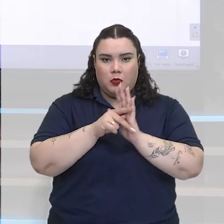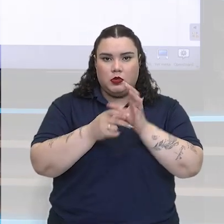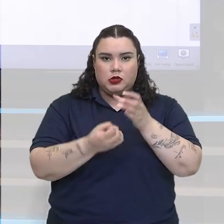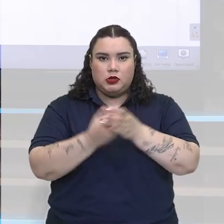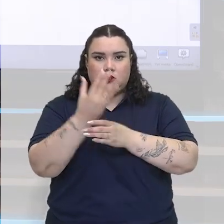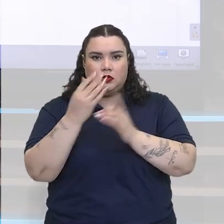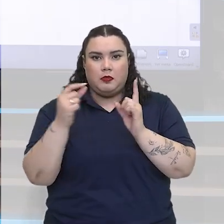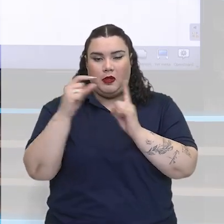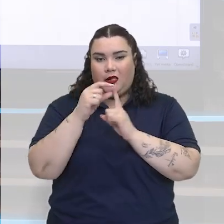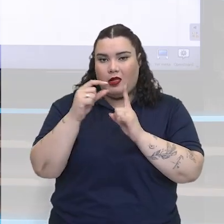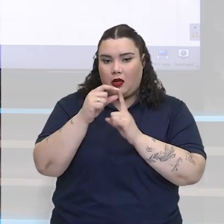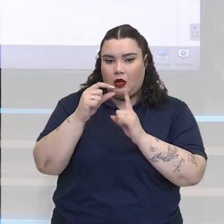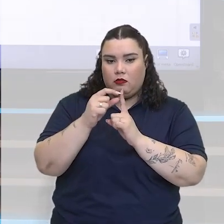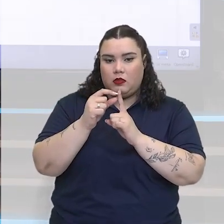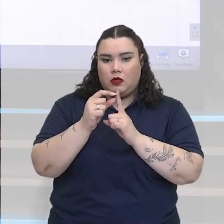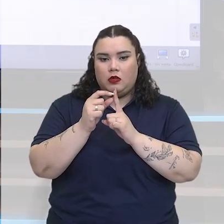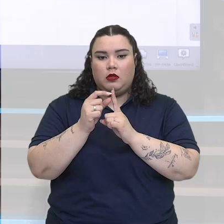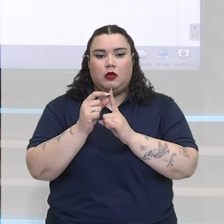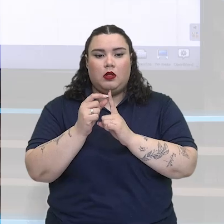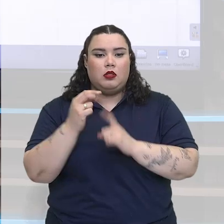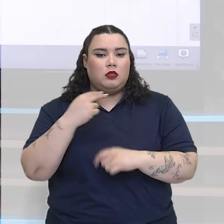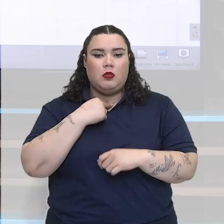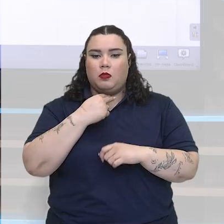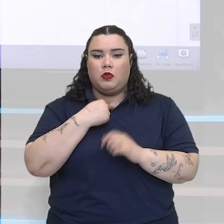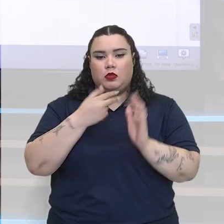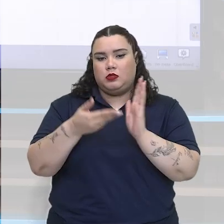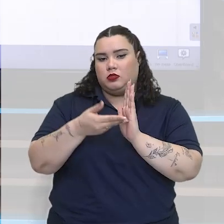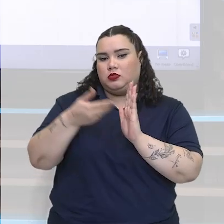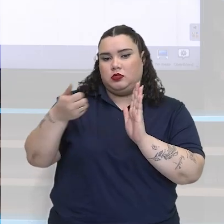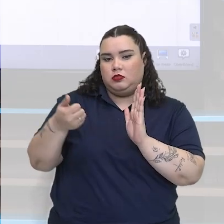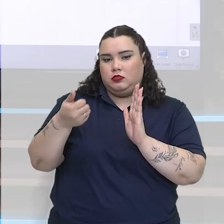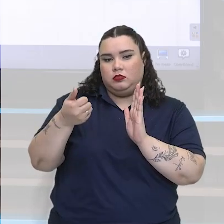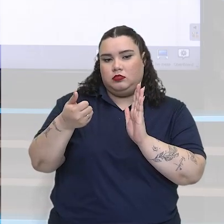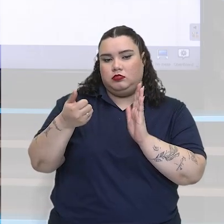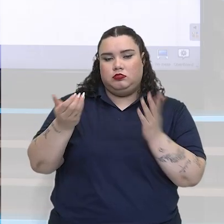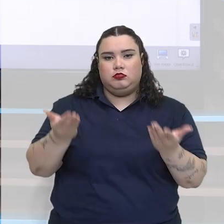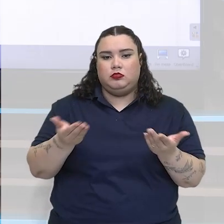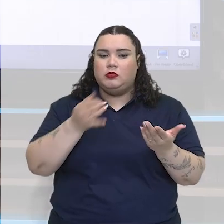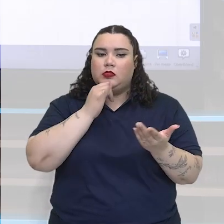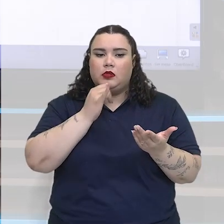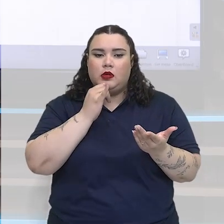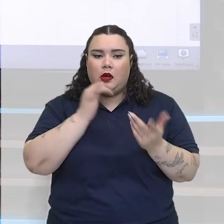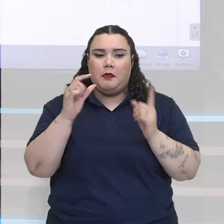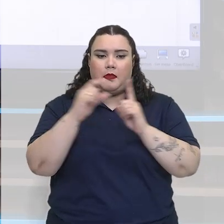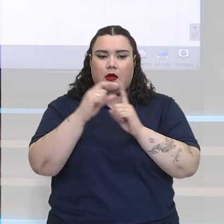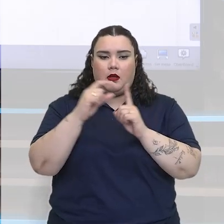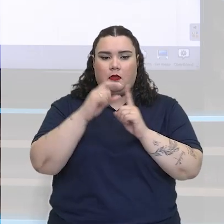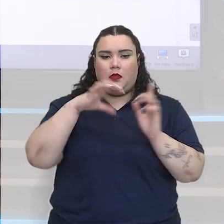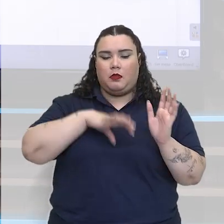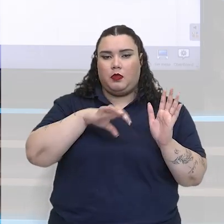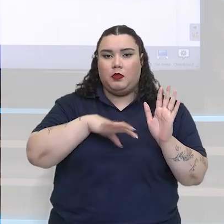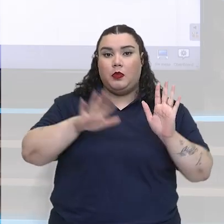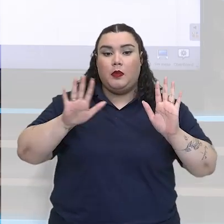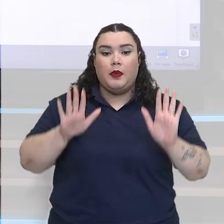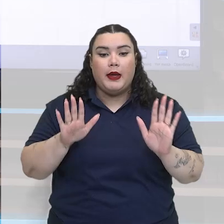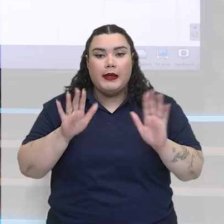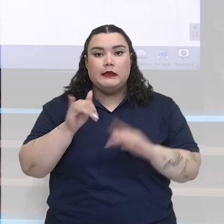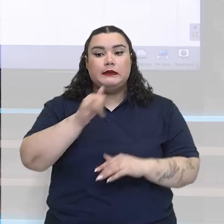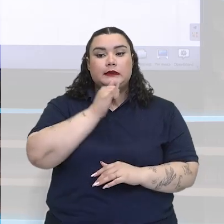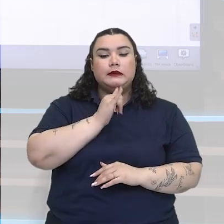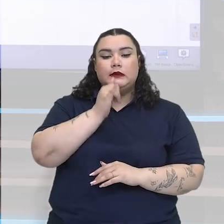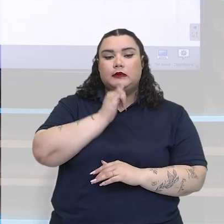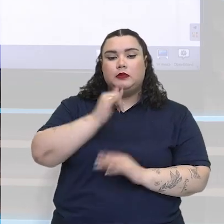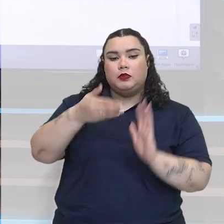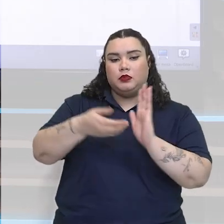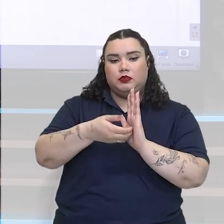ou parassíntese, eu não posso retirar um, senão fica sem sentido. Não existe em português, vamos supor